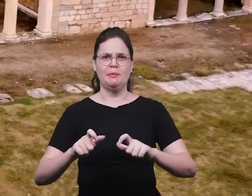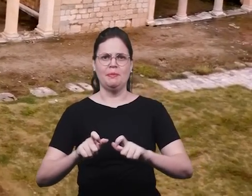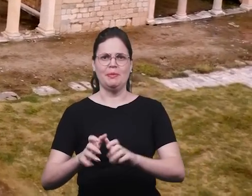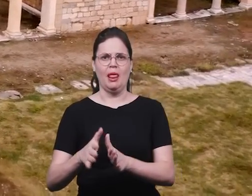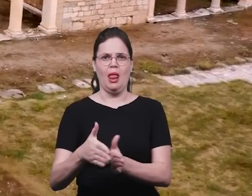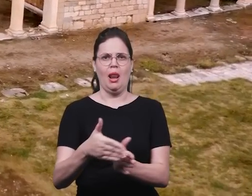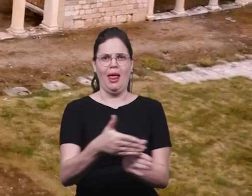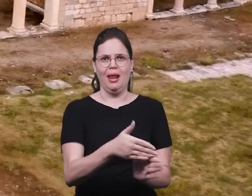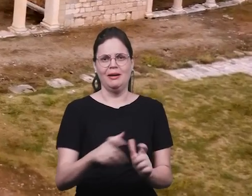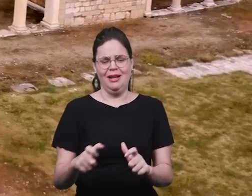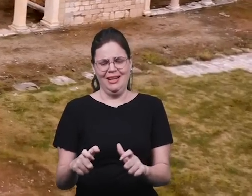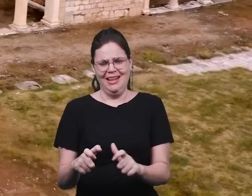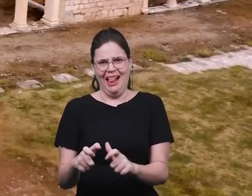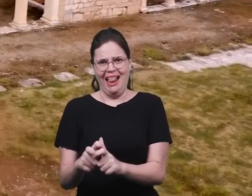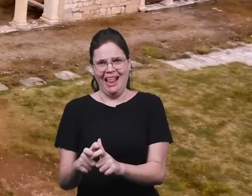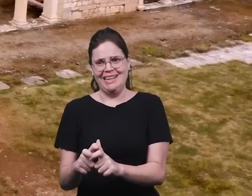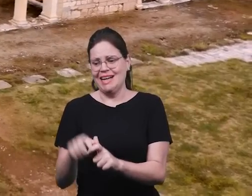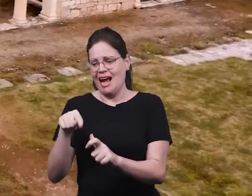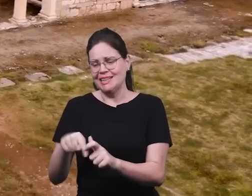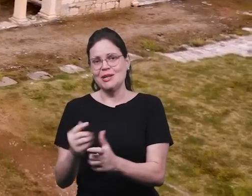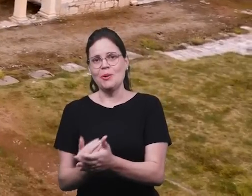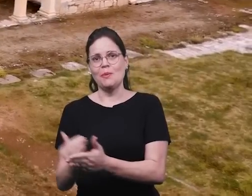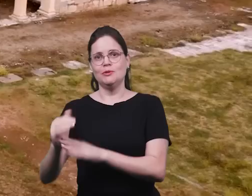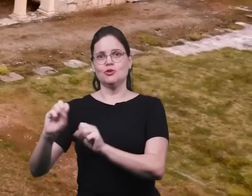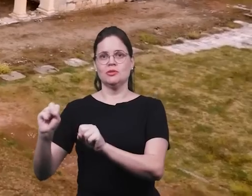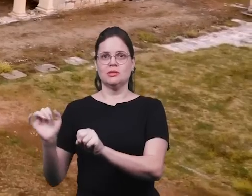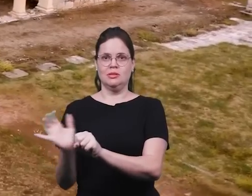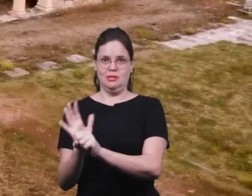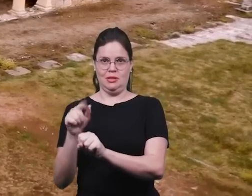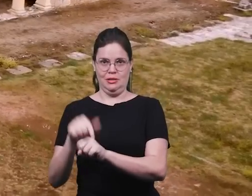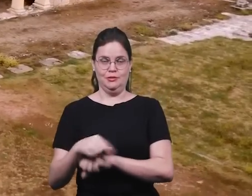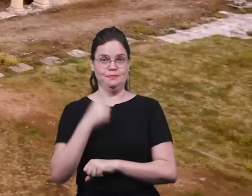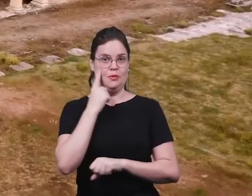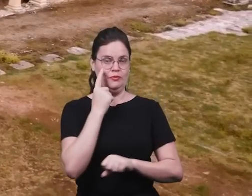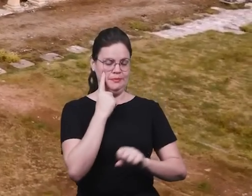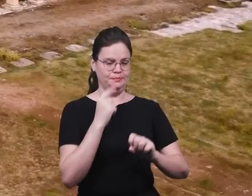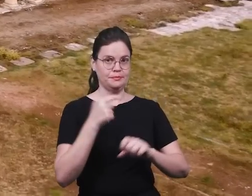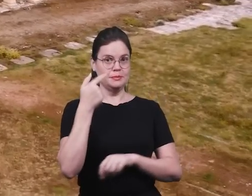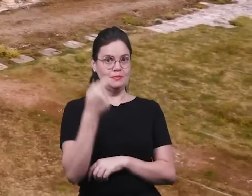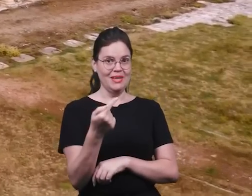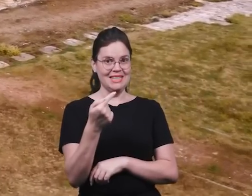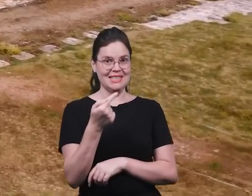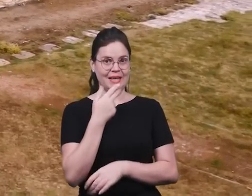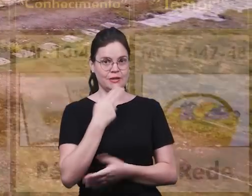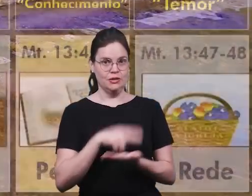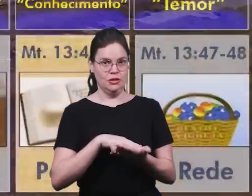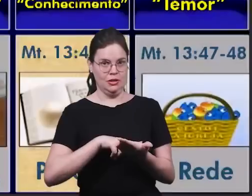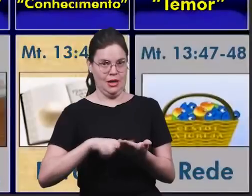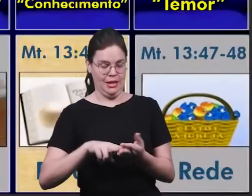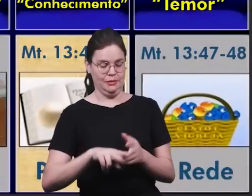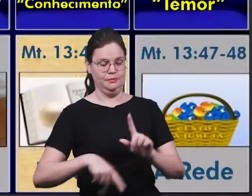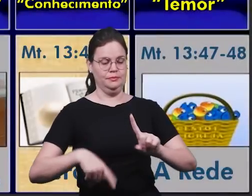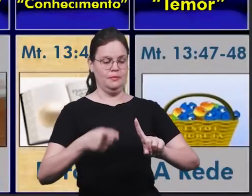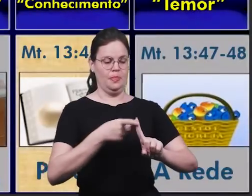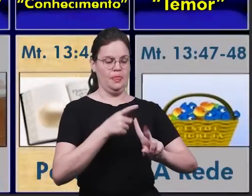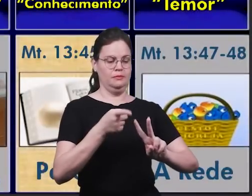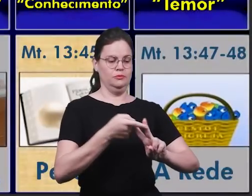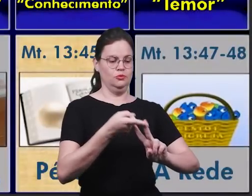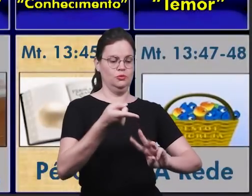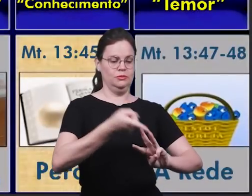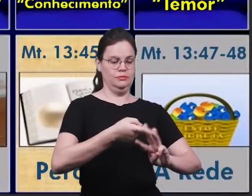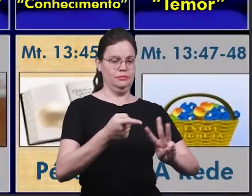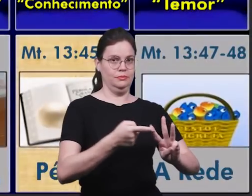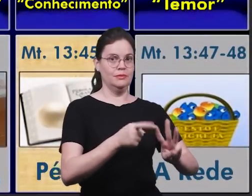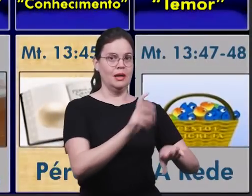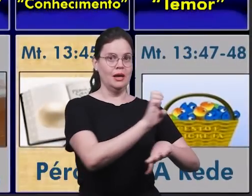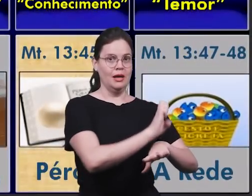considerando as primeiras 4 cartas. 3 cartas, nós vemos Éfeso,